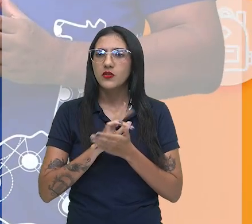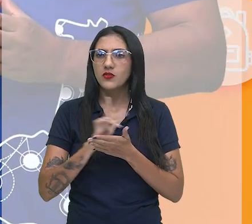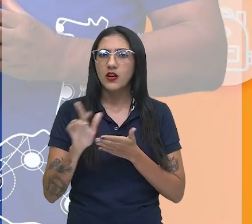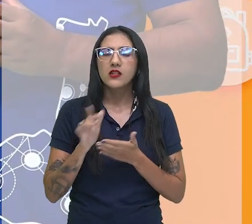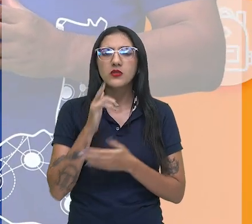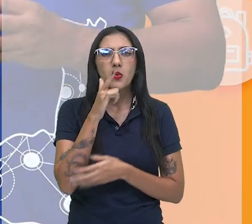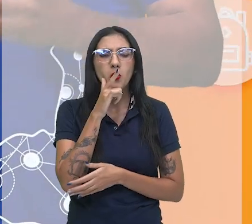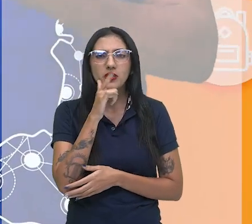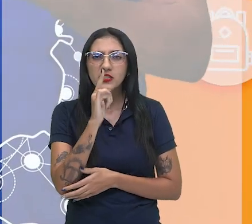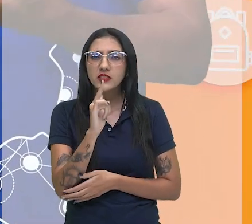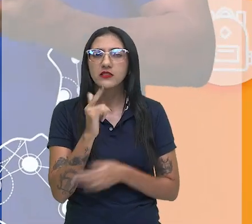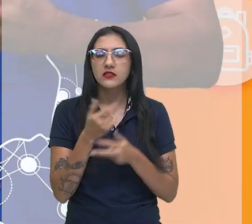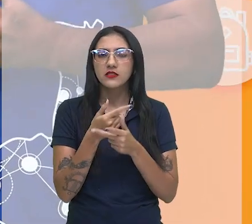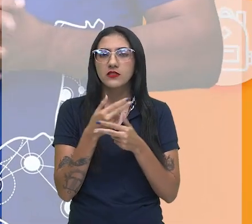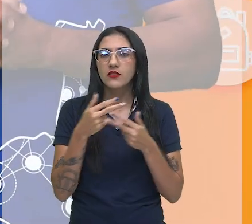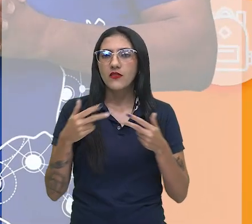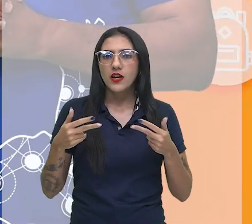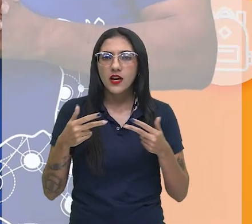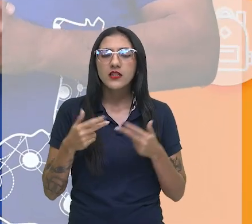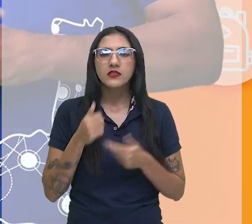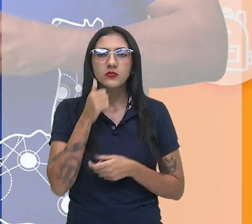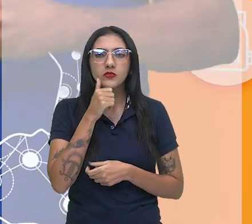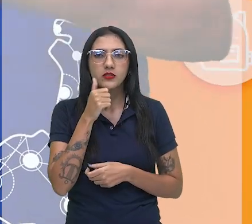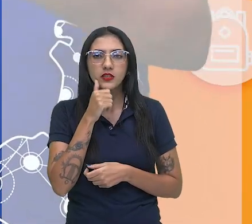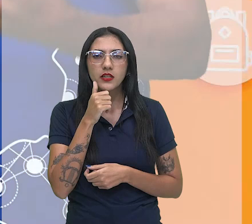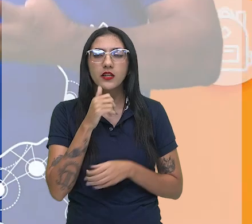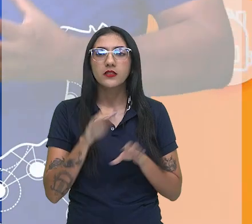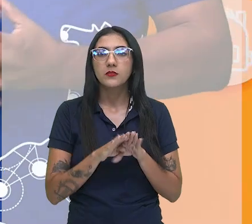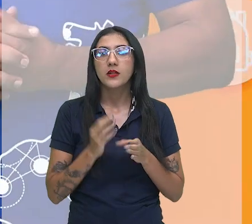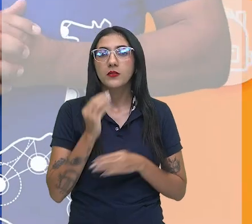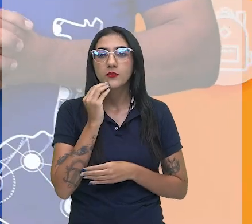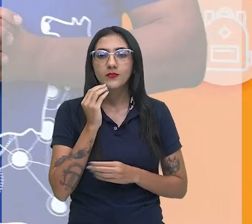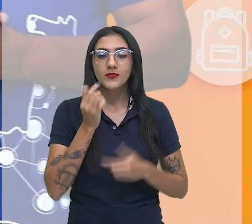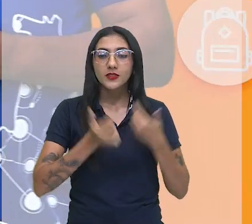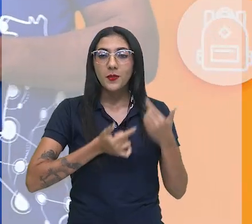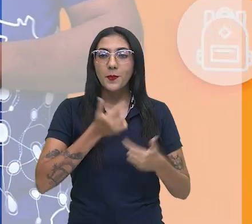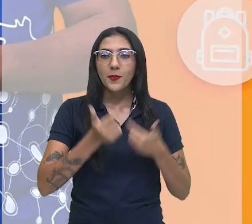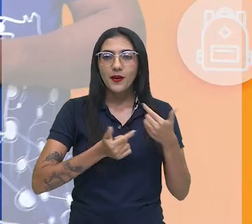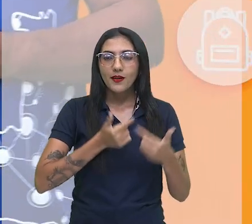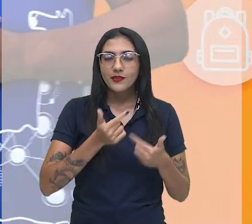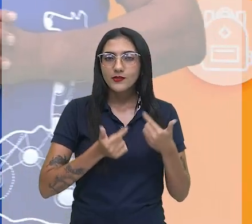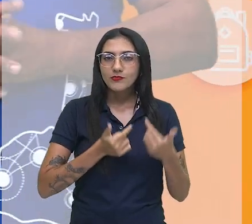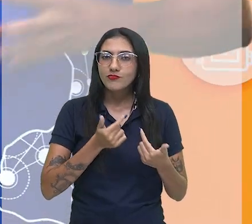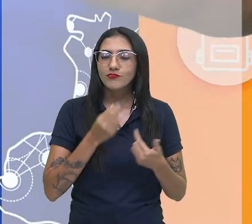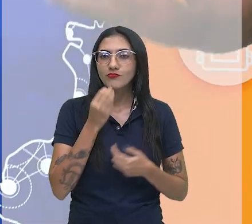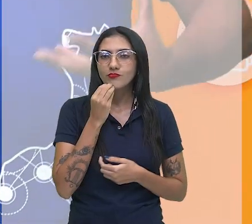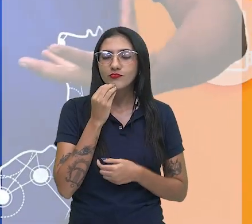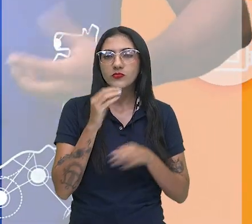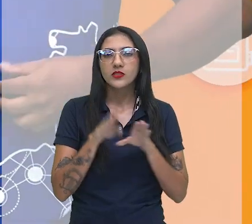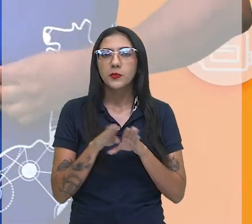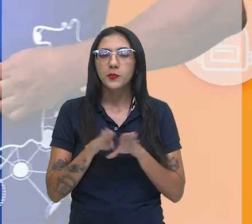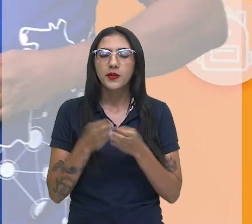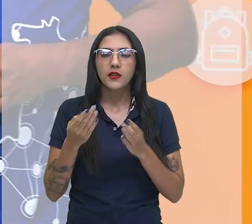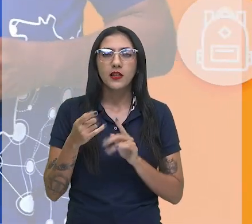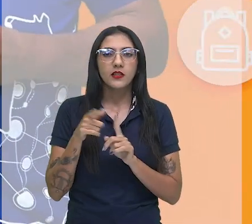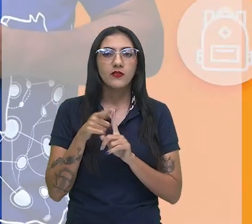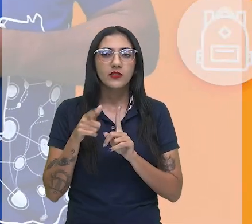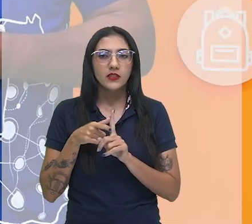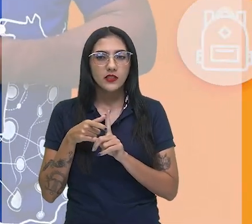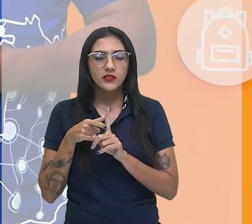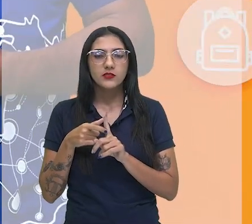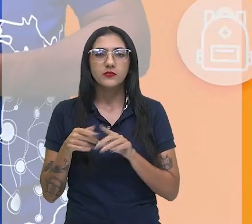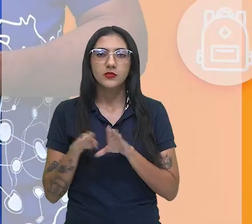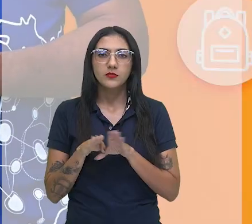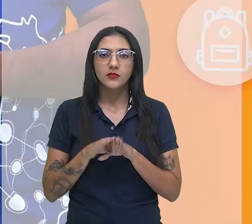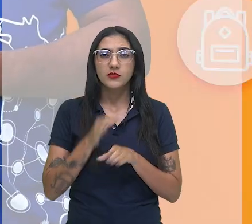conquistas, né? Os movimentos, né, das mulheres, a questão do trabalho, né, mundo do trabalho, a questão da gravidez, né?